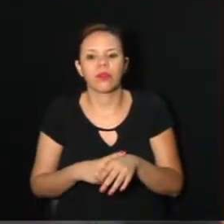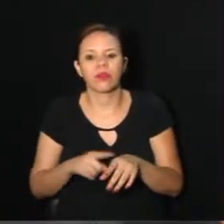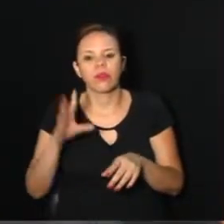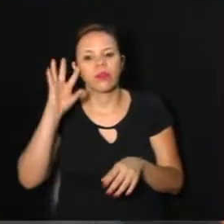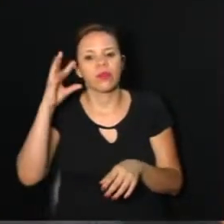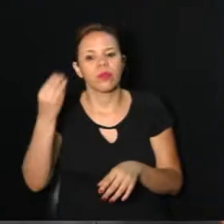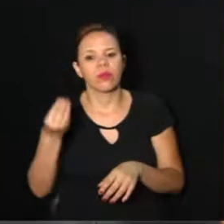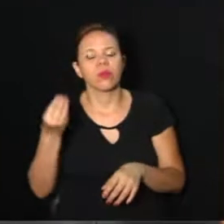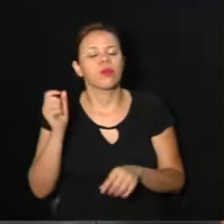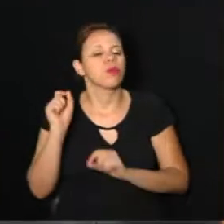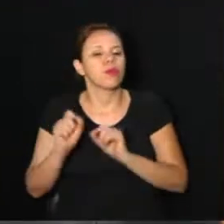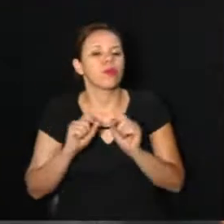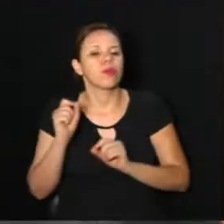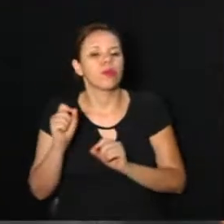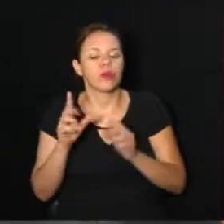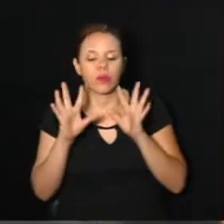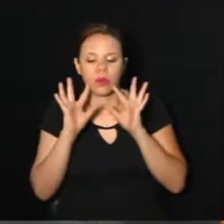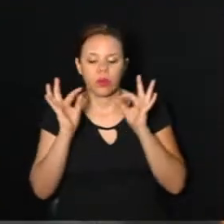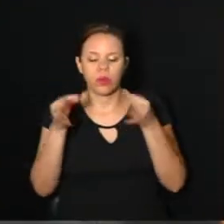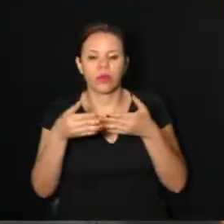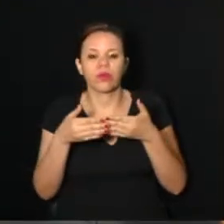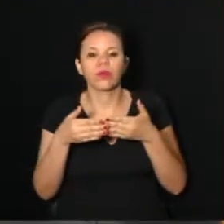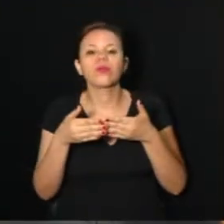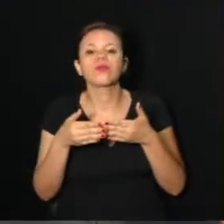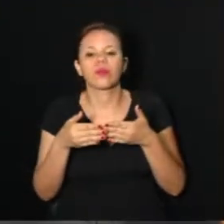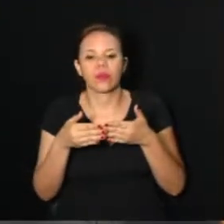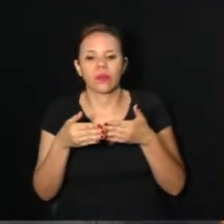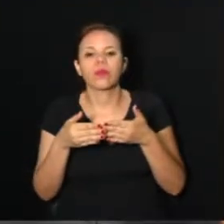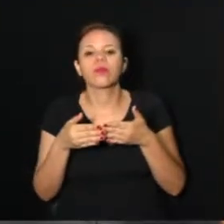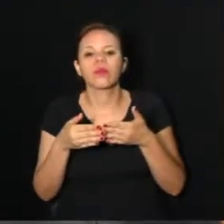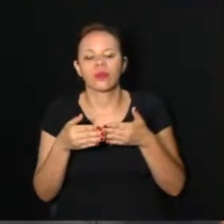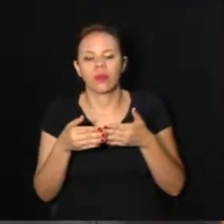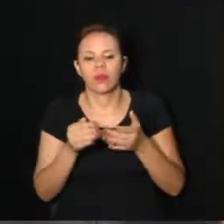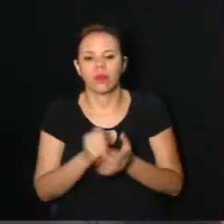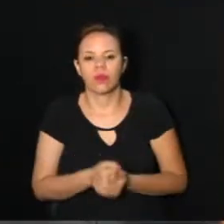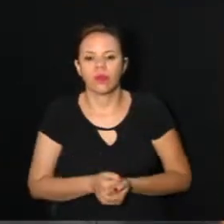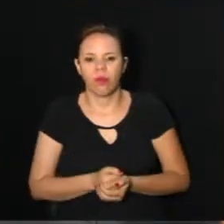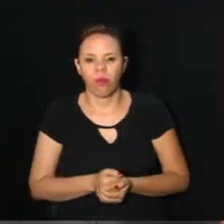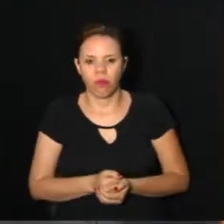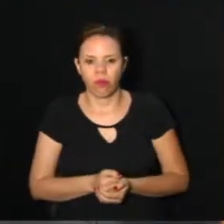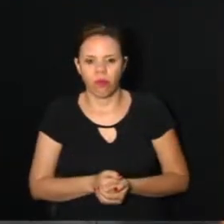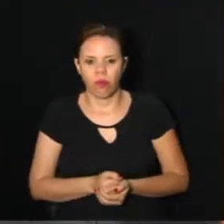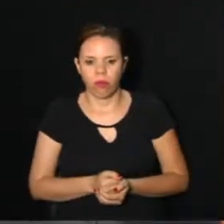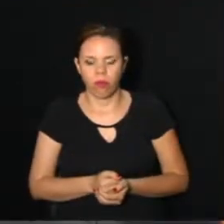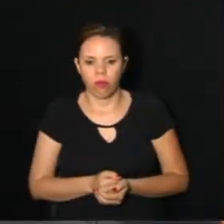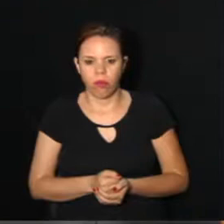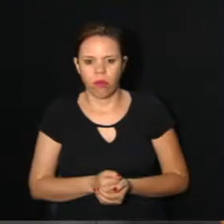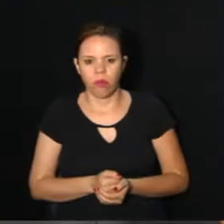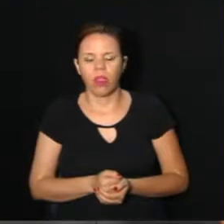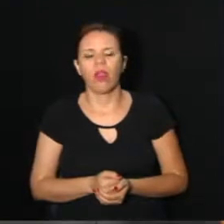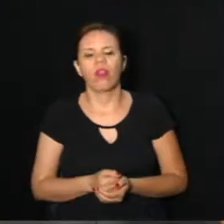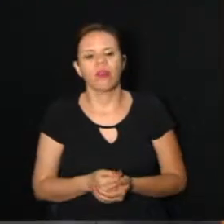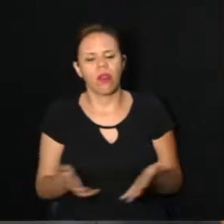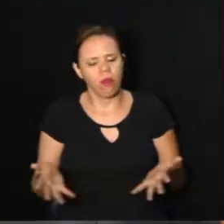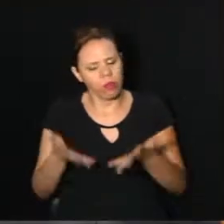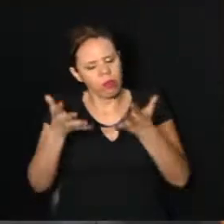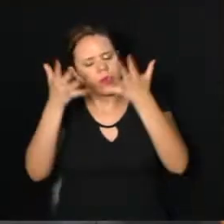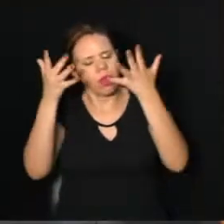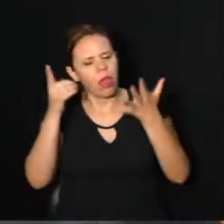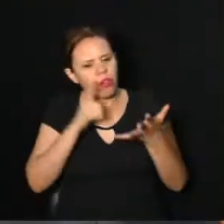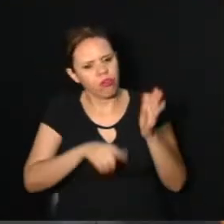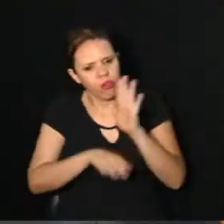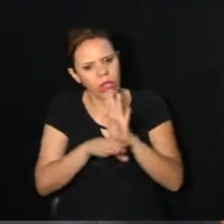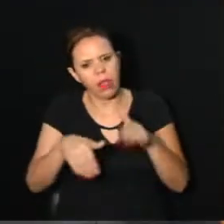subentende-se que ela está voltada também para a dinamização da geração de emprego, do